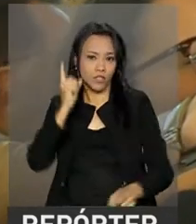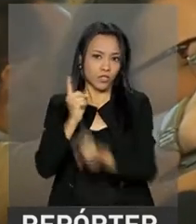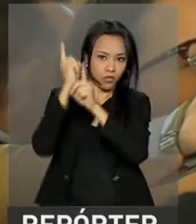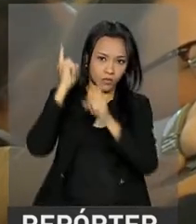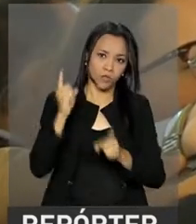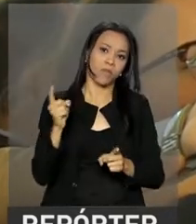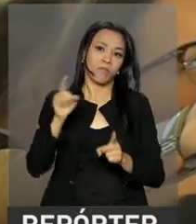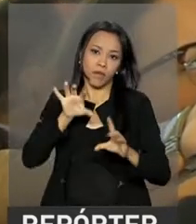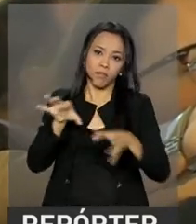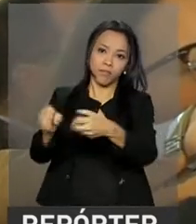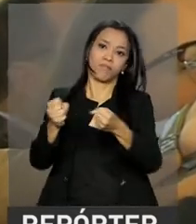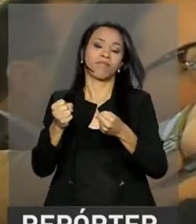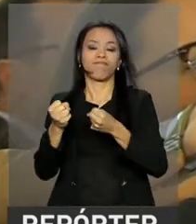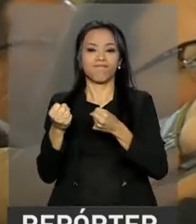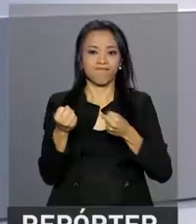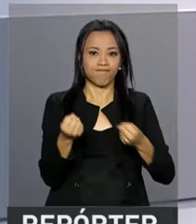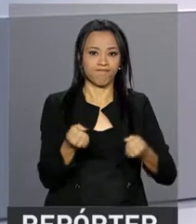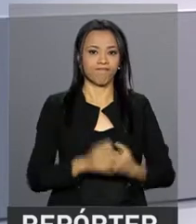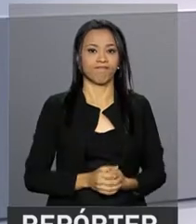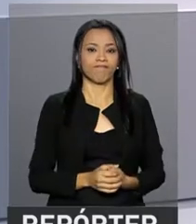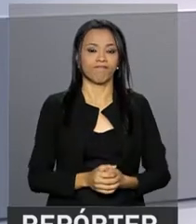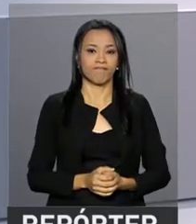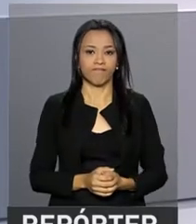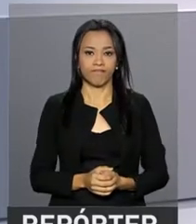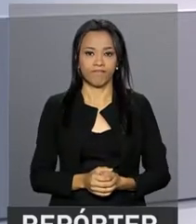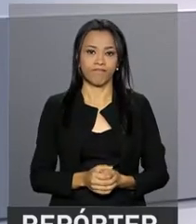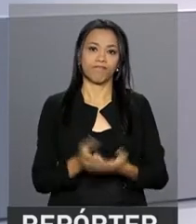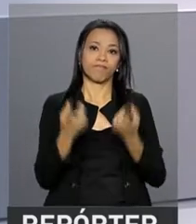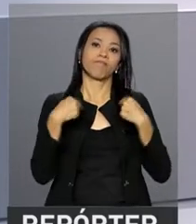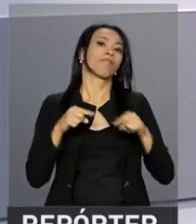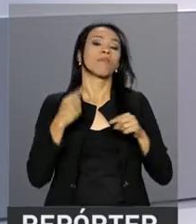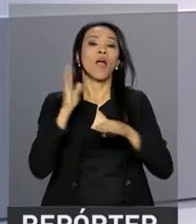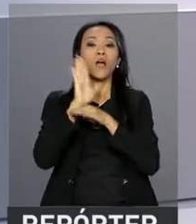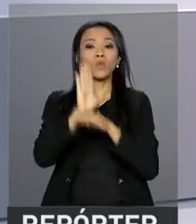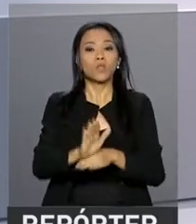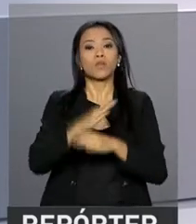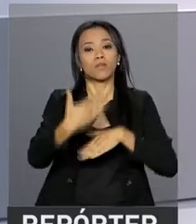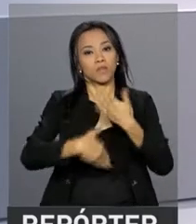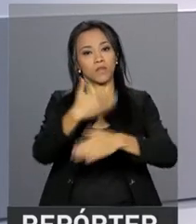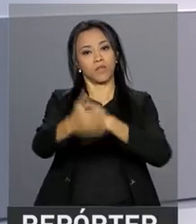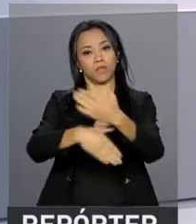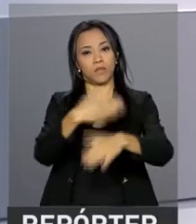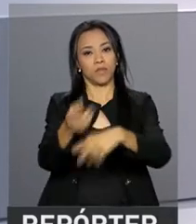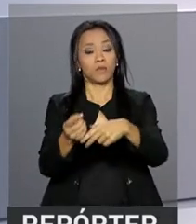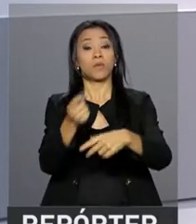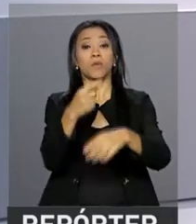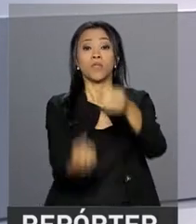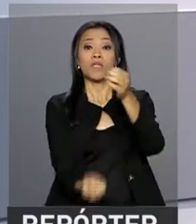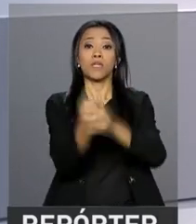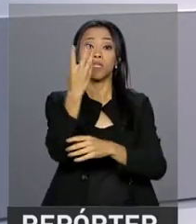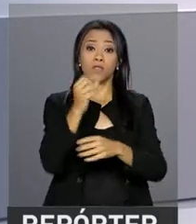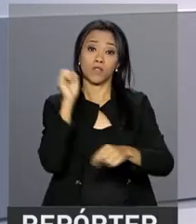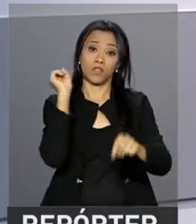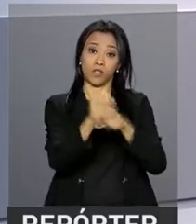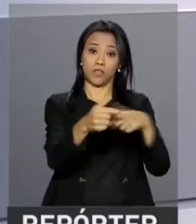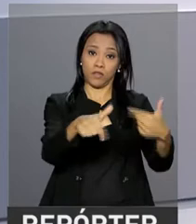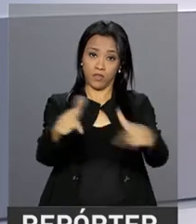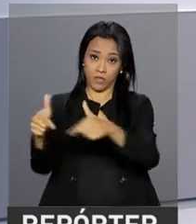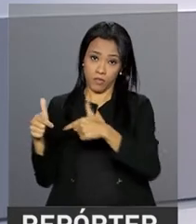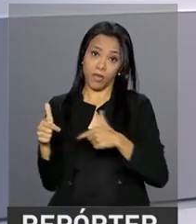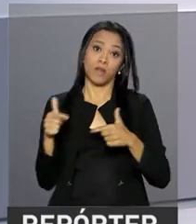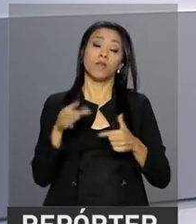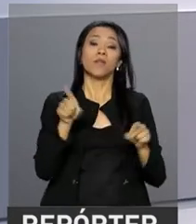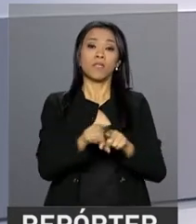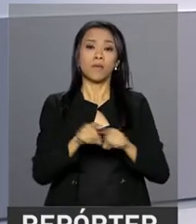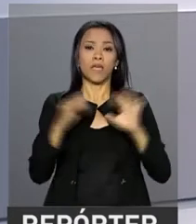ou capturados pelo crime. Ajudar na retomada do crescimento com a criação de vagas de empregos, aumento da